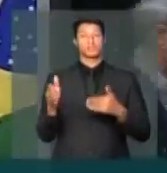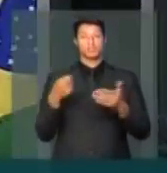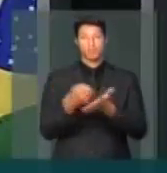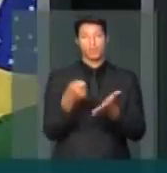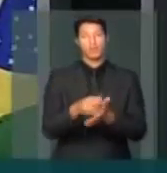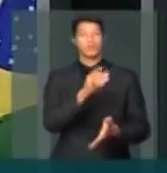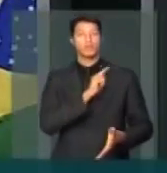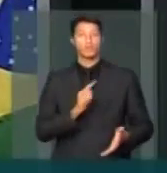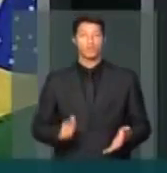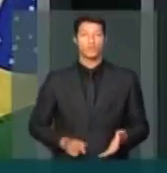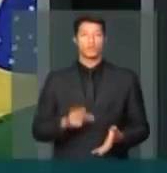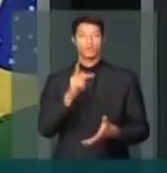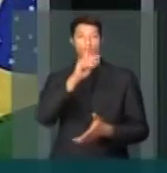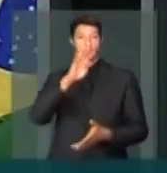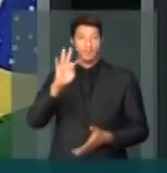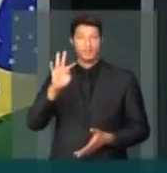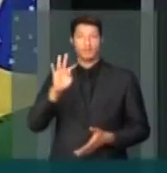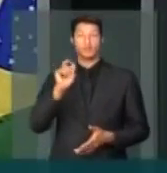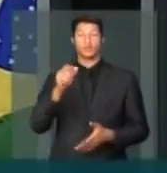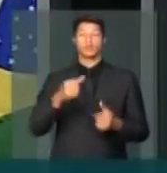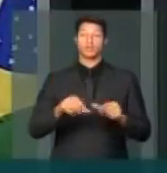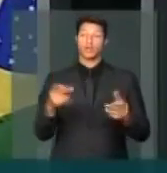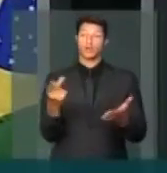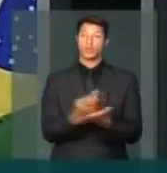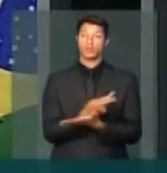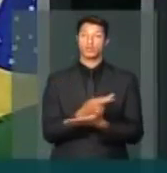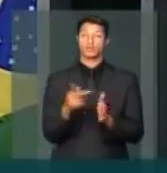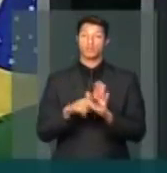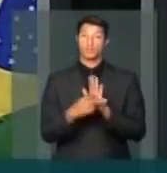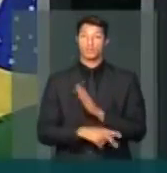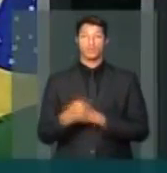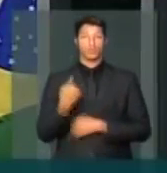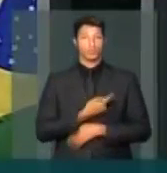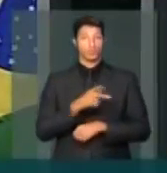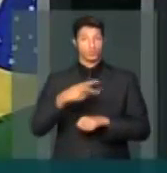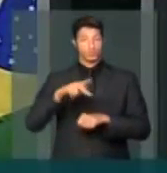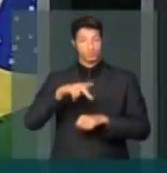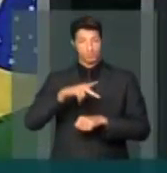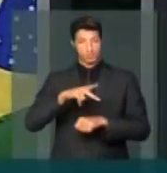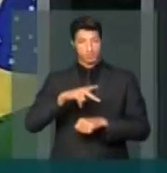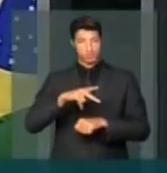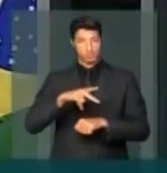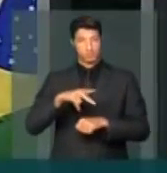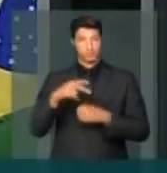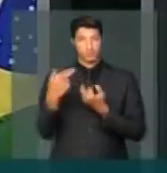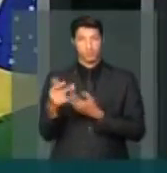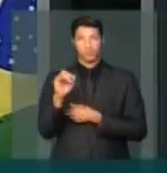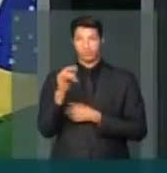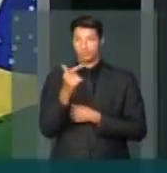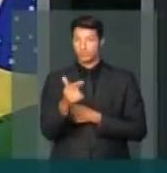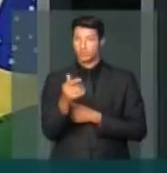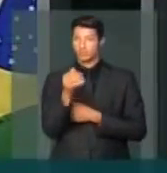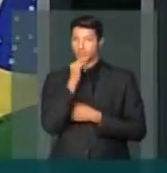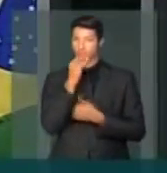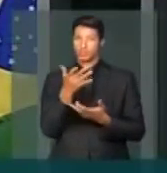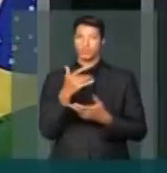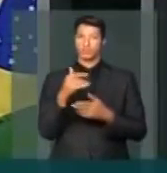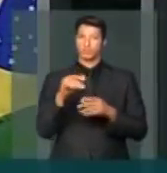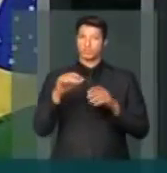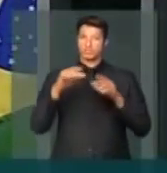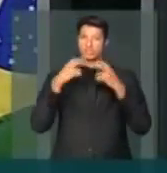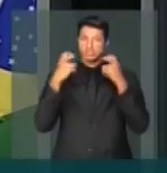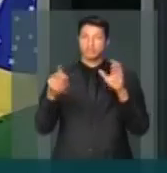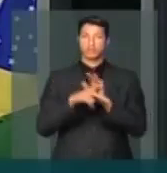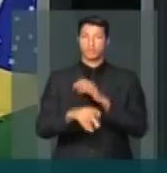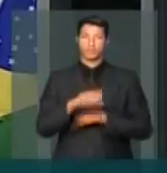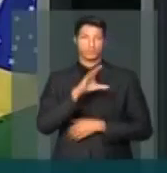cobrar do governo do PT o que está acontecendo no nosso país. Como se não bastasse os